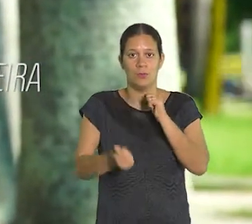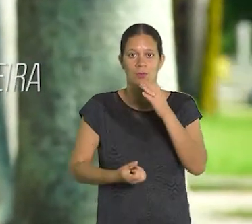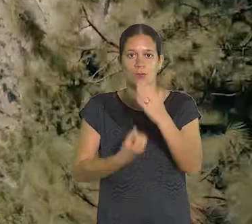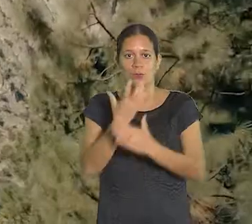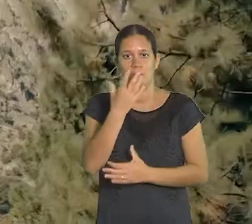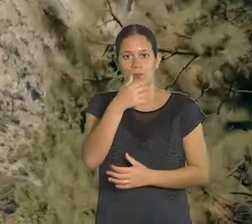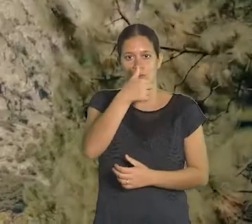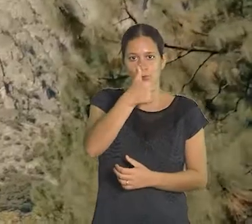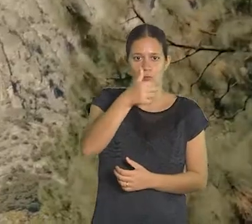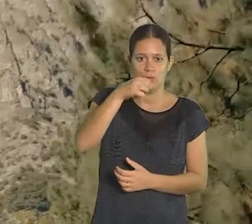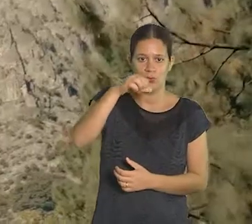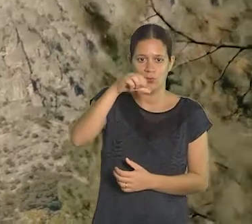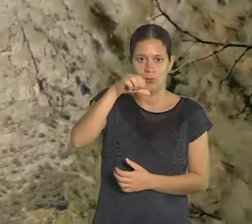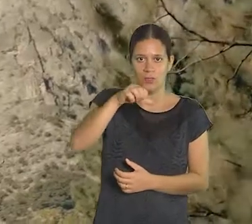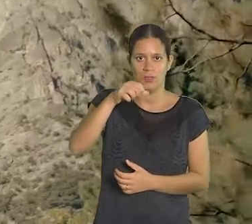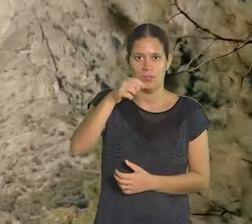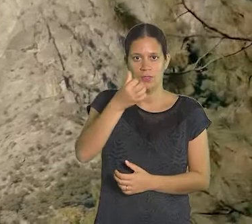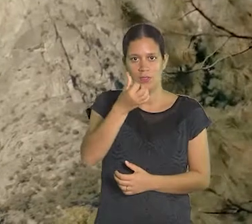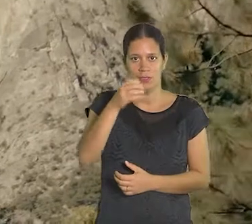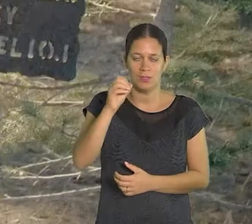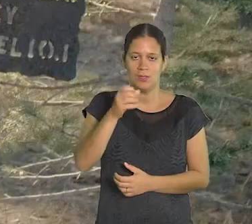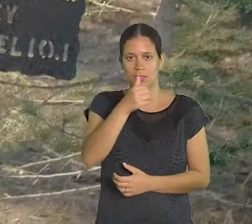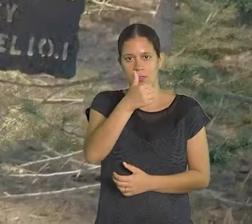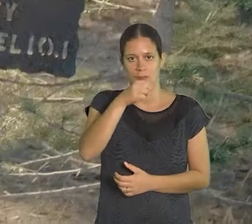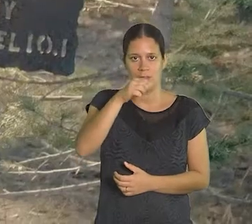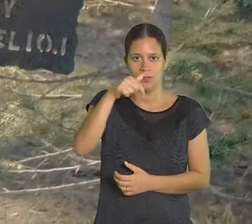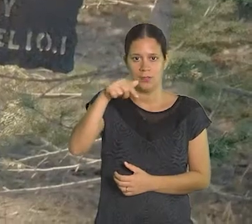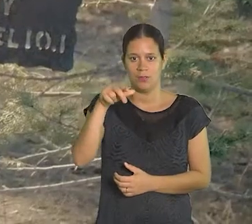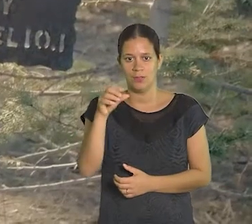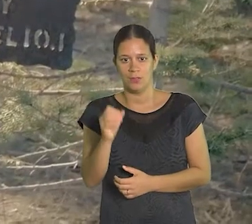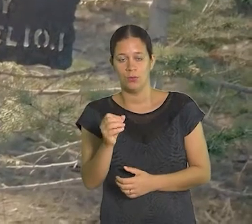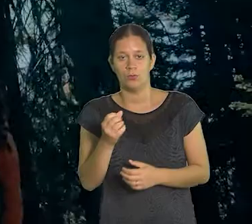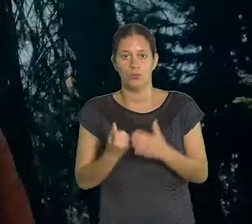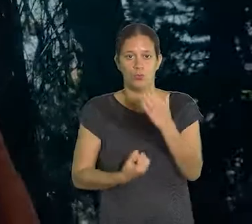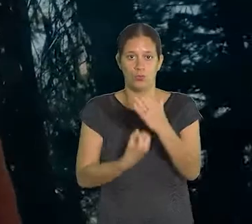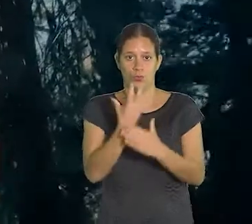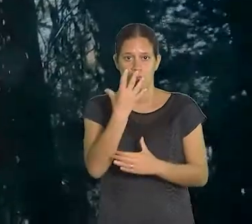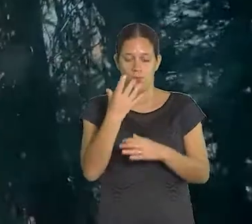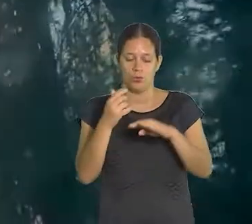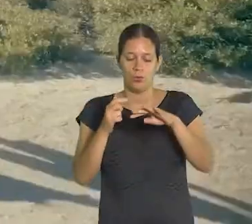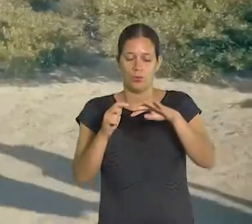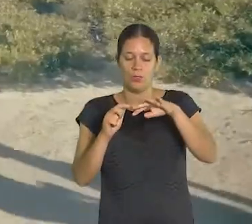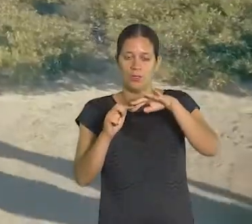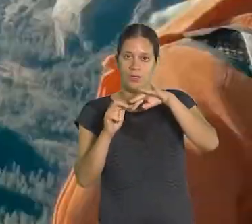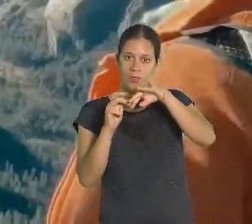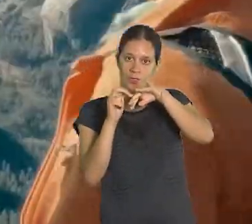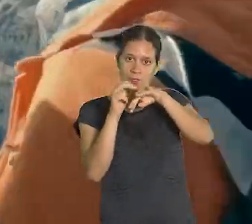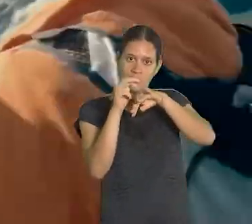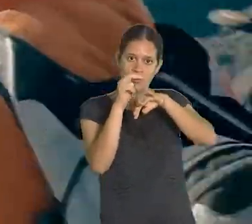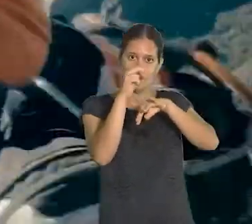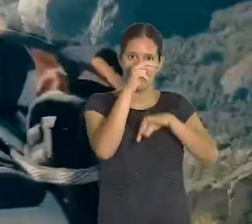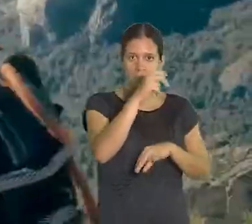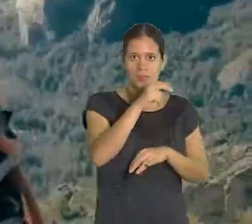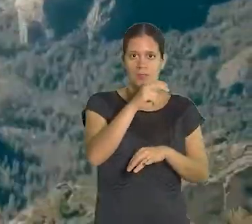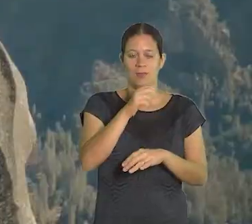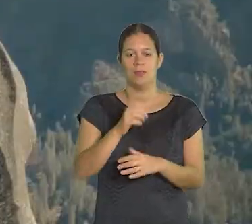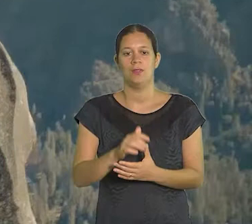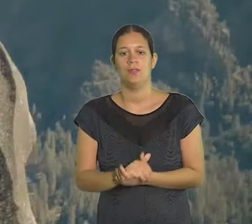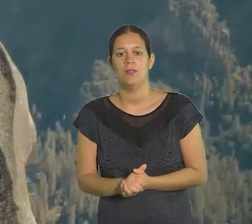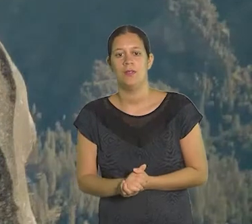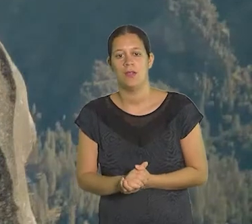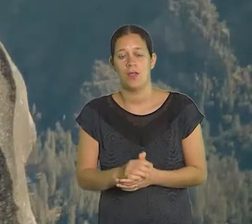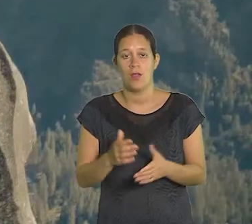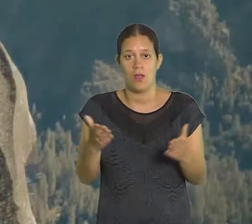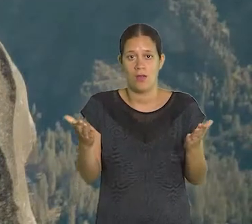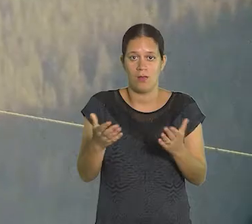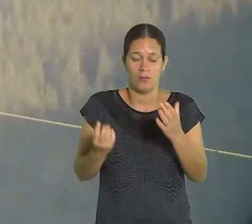O esporte surgiu nos anos 60 e 70 no Parque Nacional do Yosemite. Um grupo de escaladores começou a criar e se equilibrar em